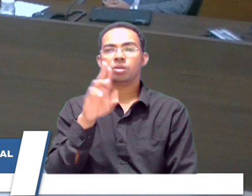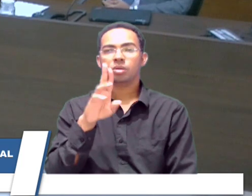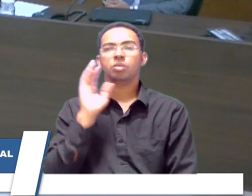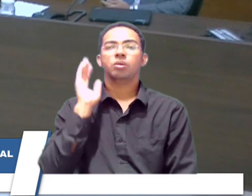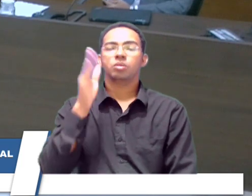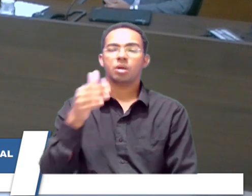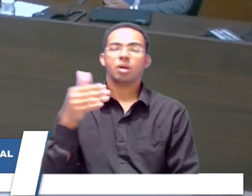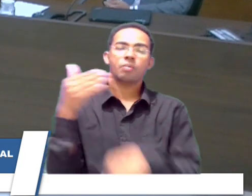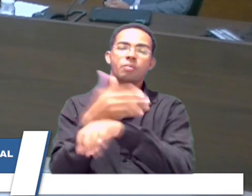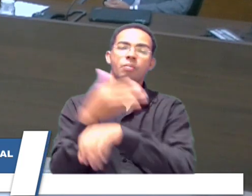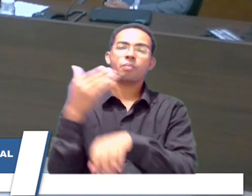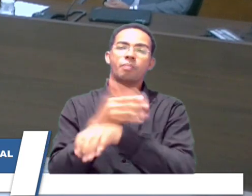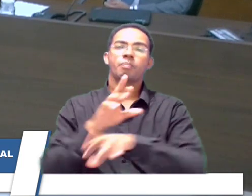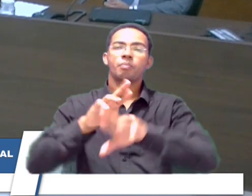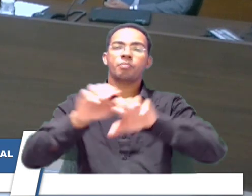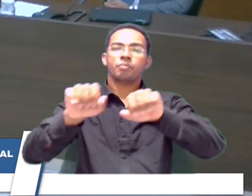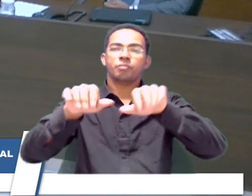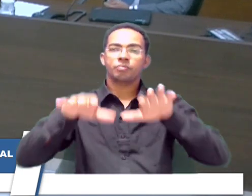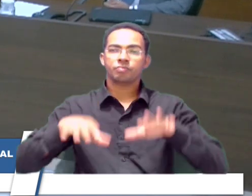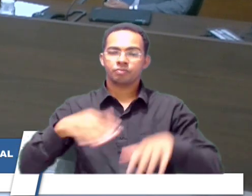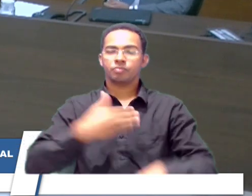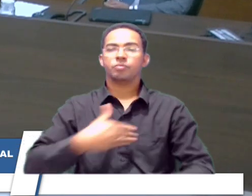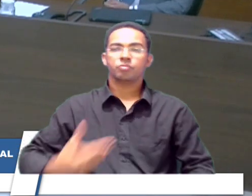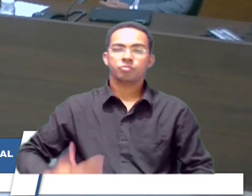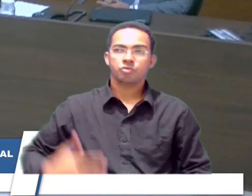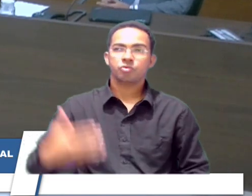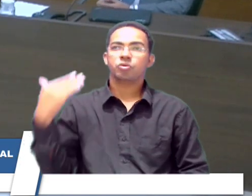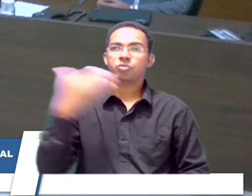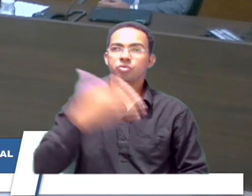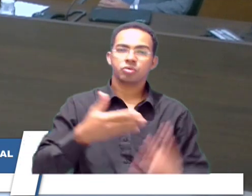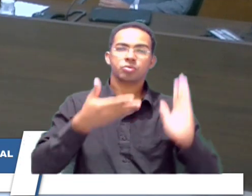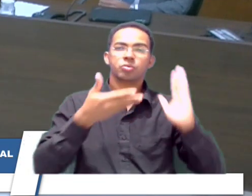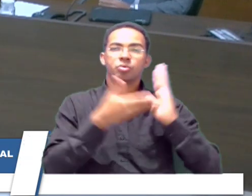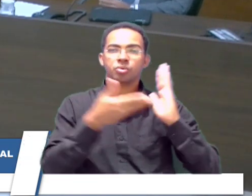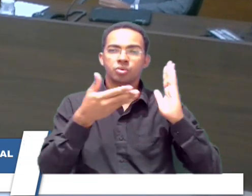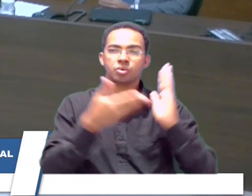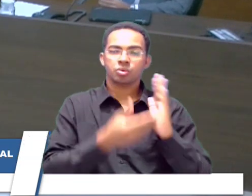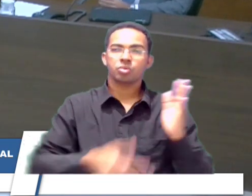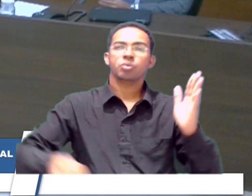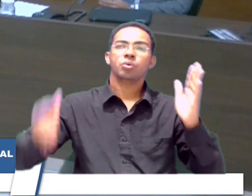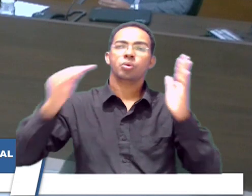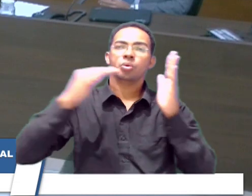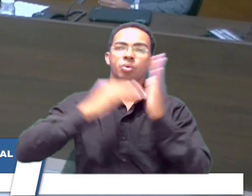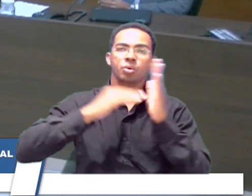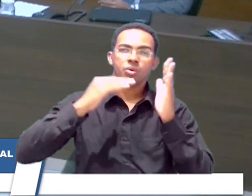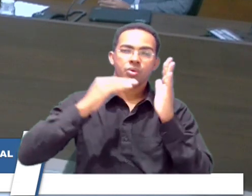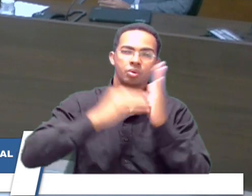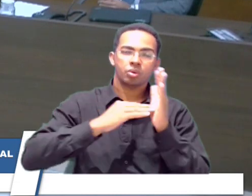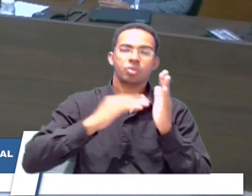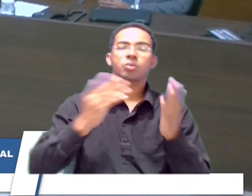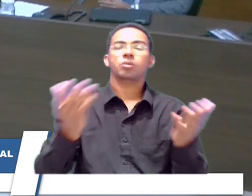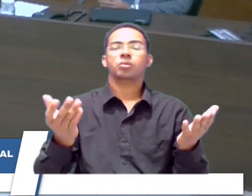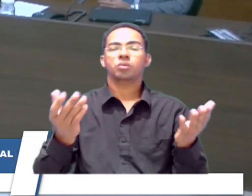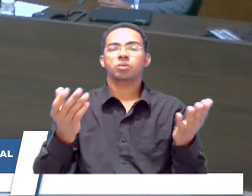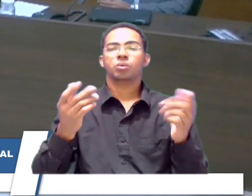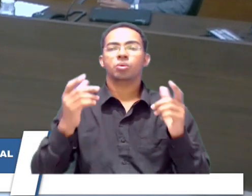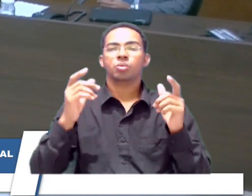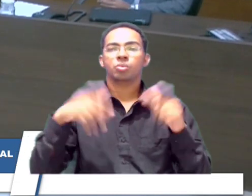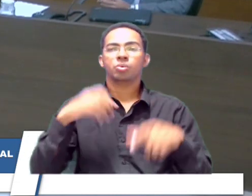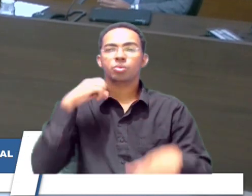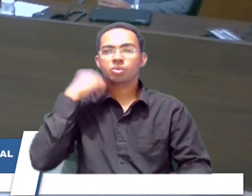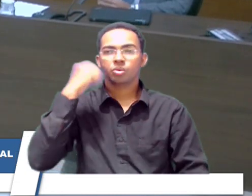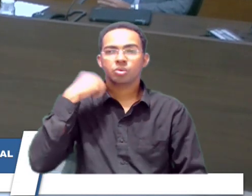audiências públicas, já teve no Congresso Nacional, na Câmara dos Deputados, onde o senador